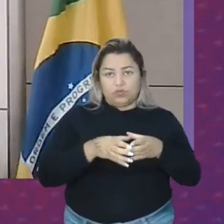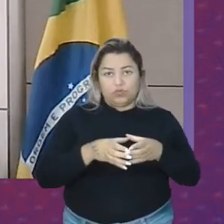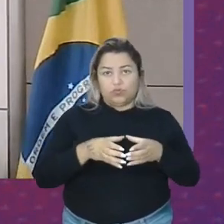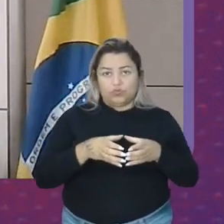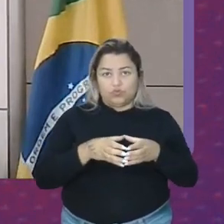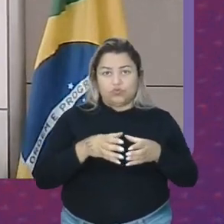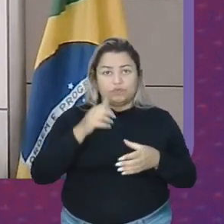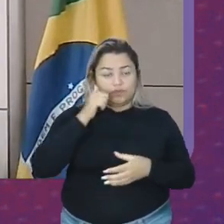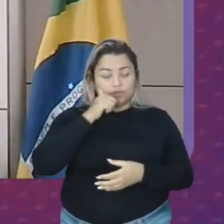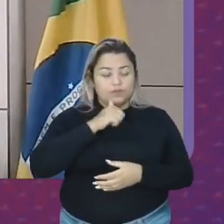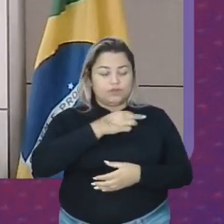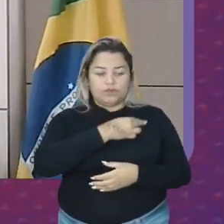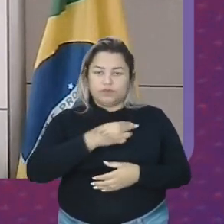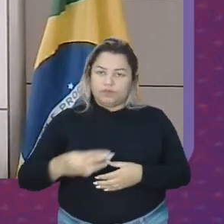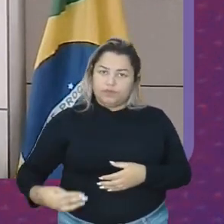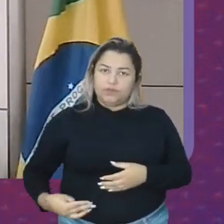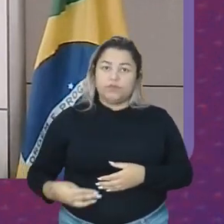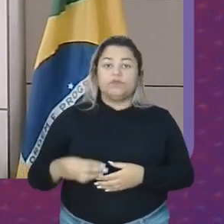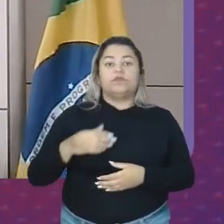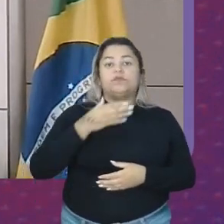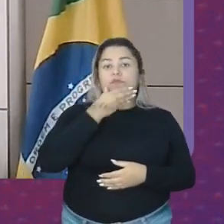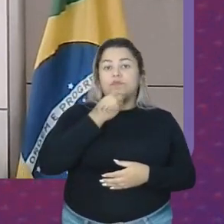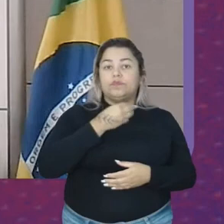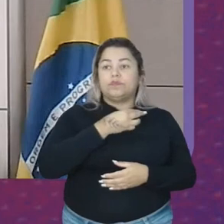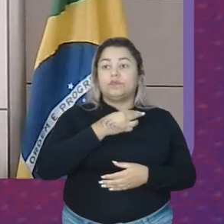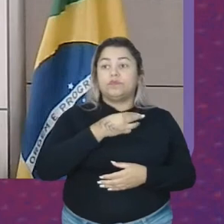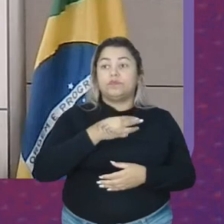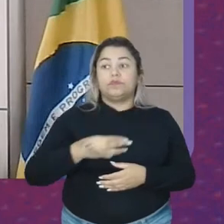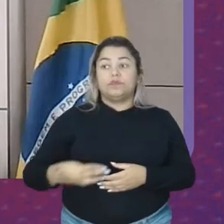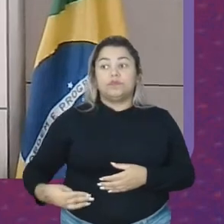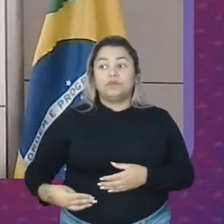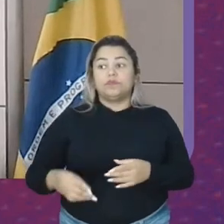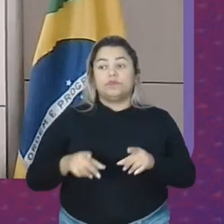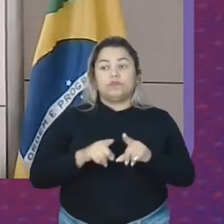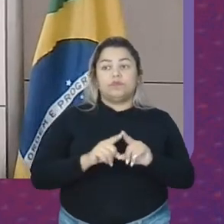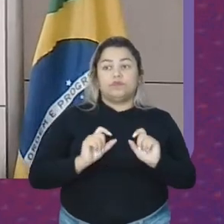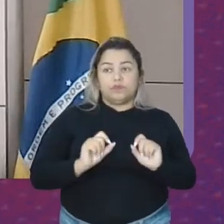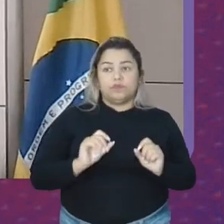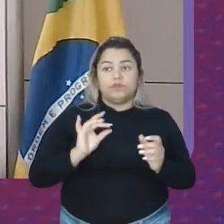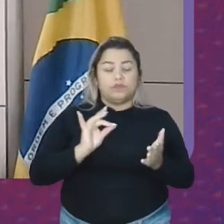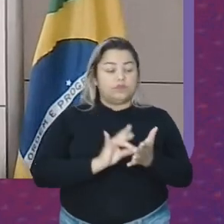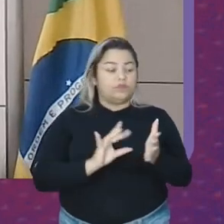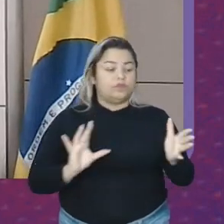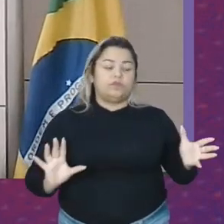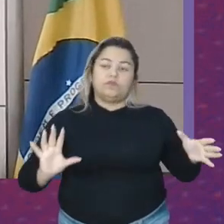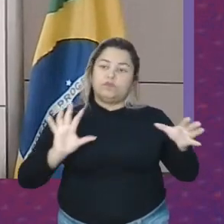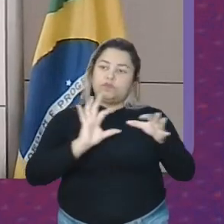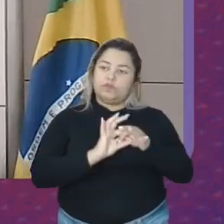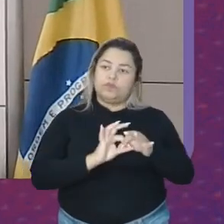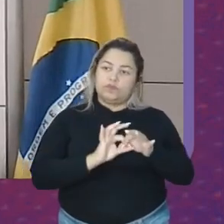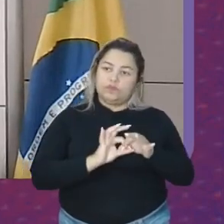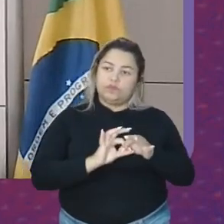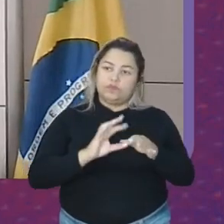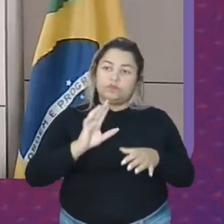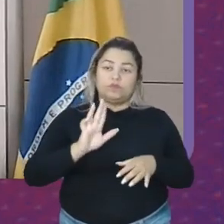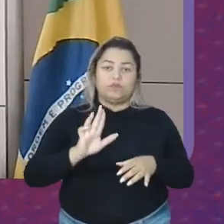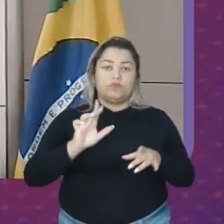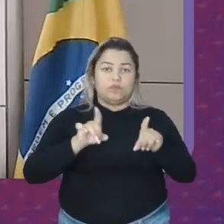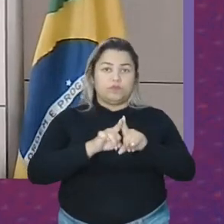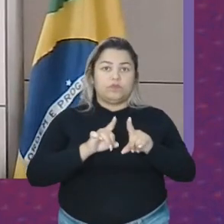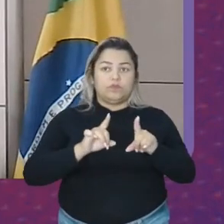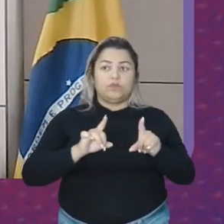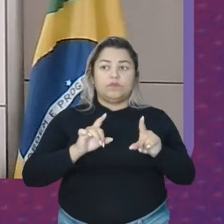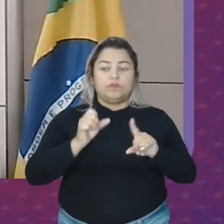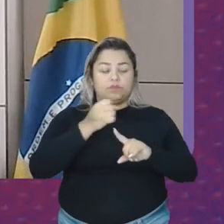ministras do governo do presidente Lula para, de fato, ligar os seus ouvidos para a sociedade, daquilo